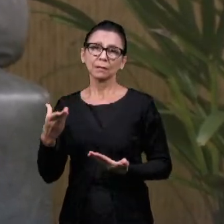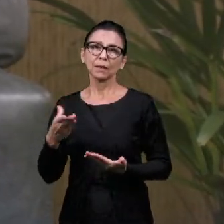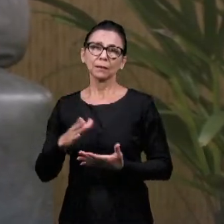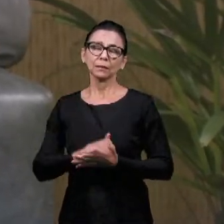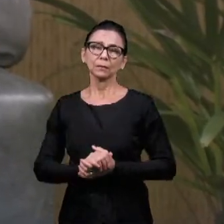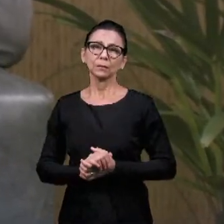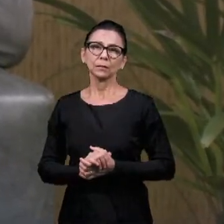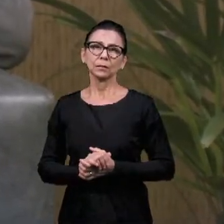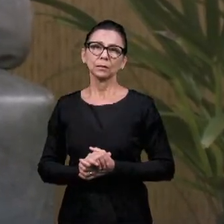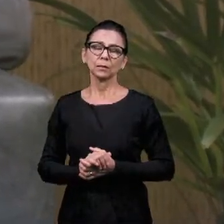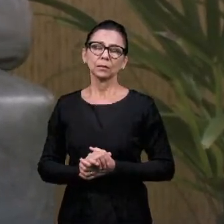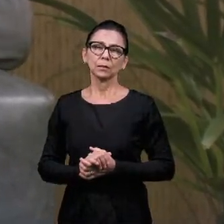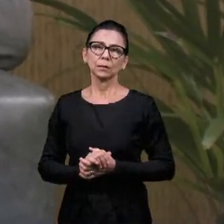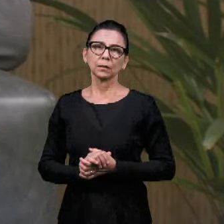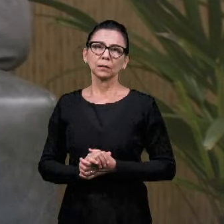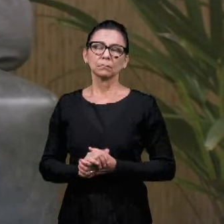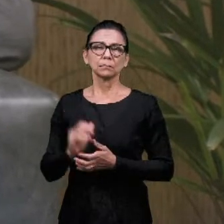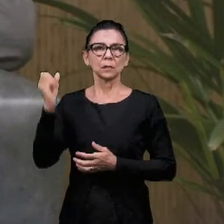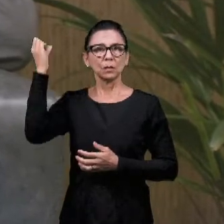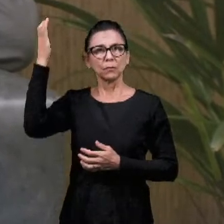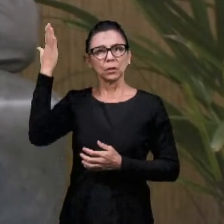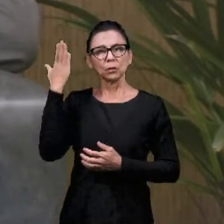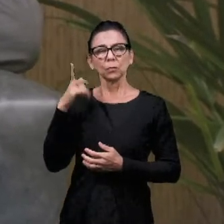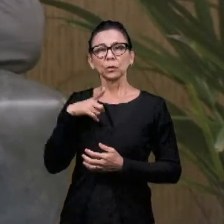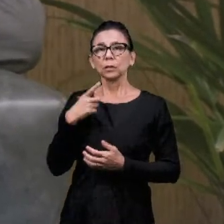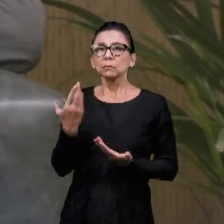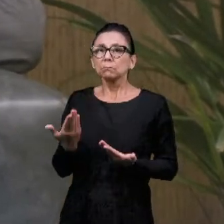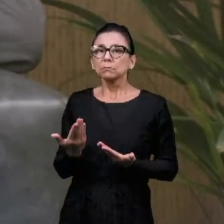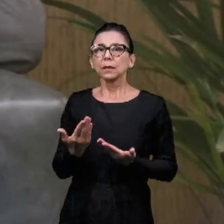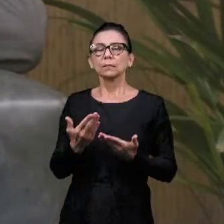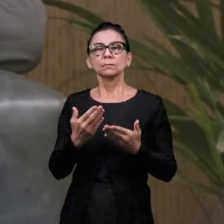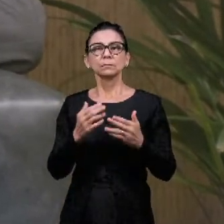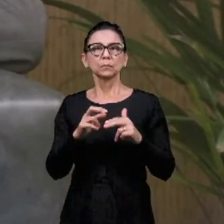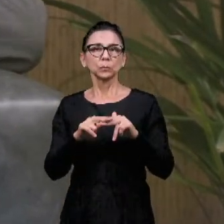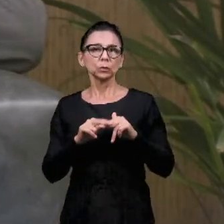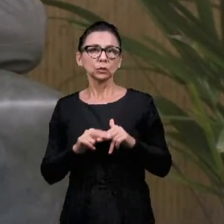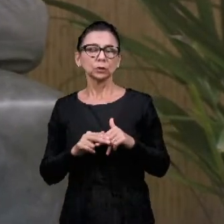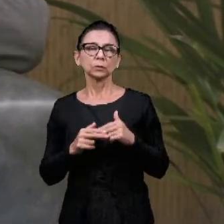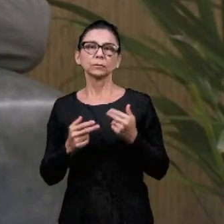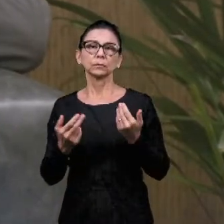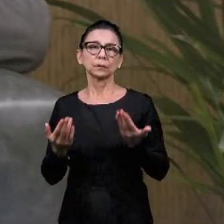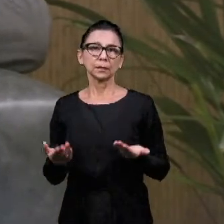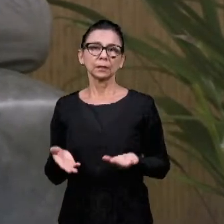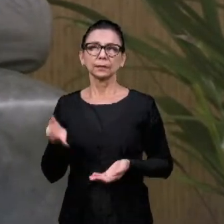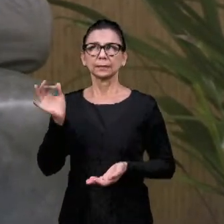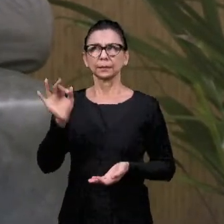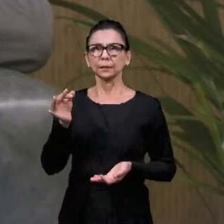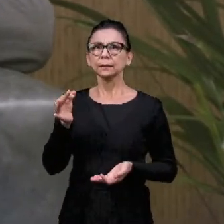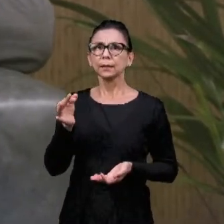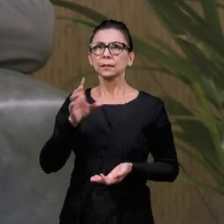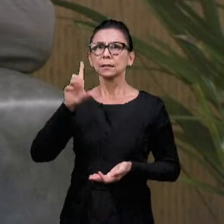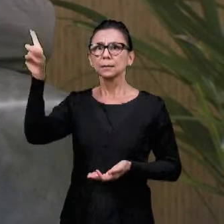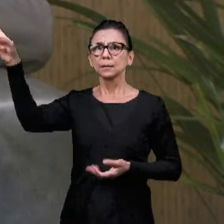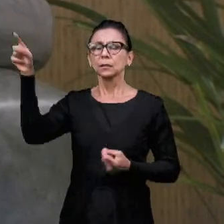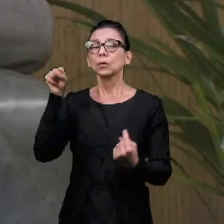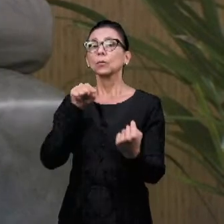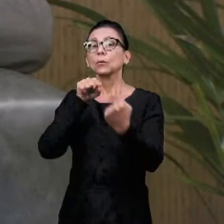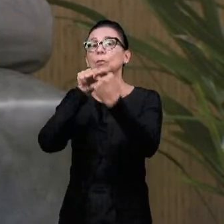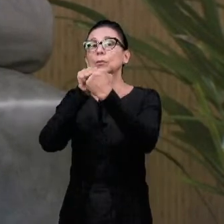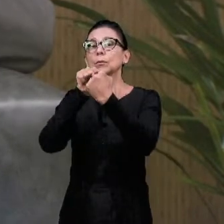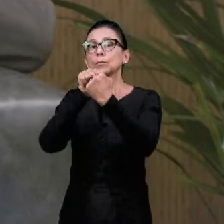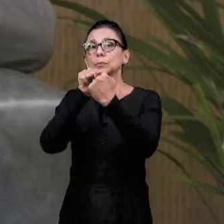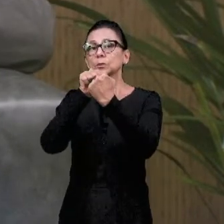nossas questões, nossos problemas, nossas necessidades, porque certamente Deus tem um propósito, ou teve